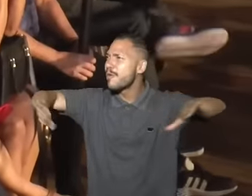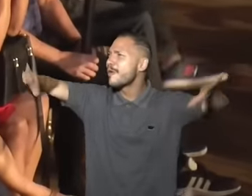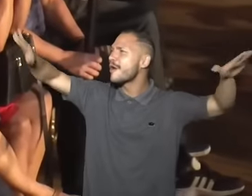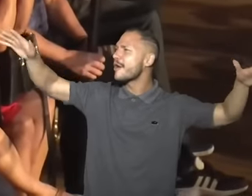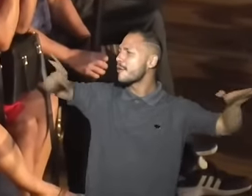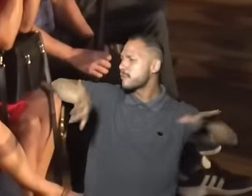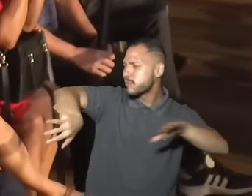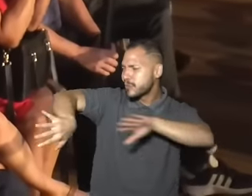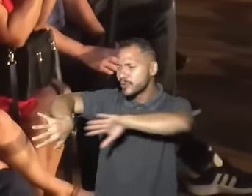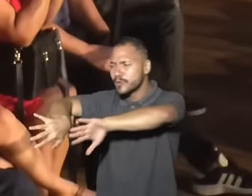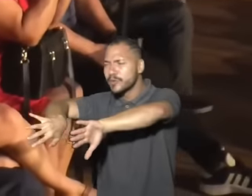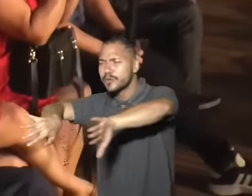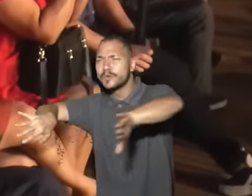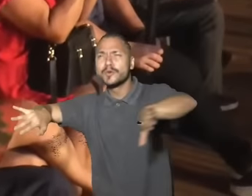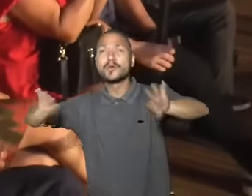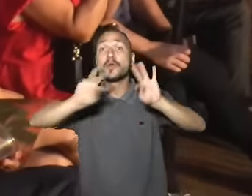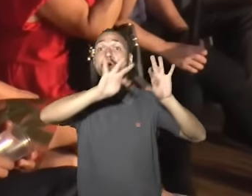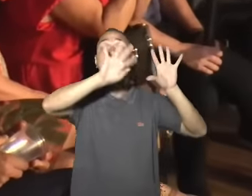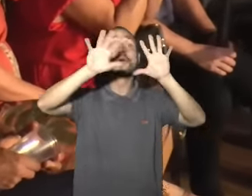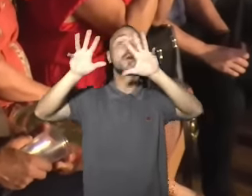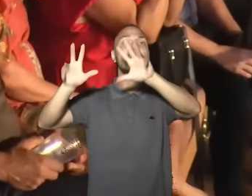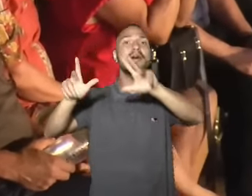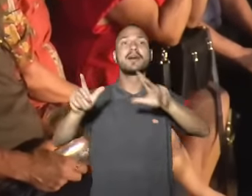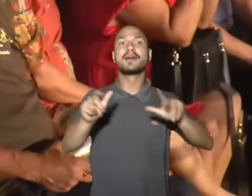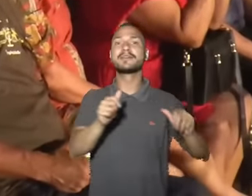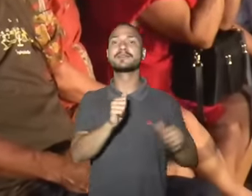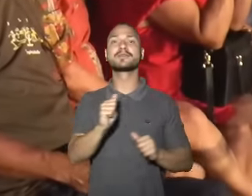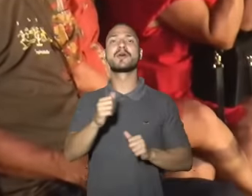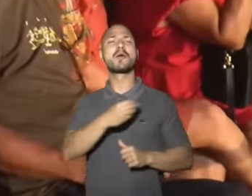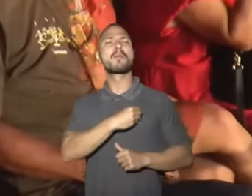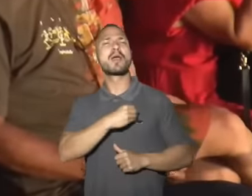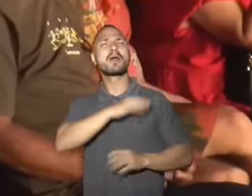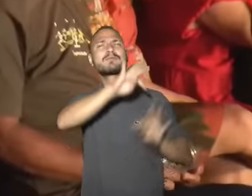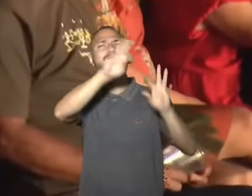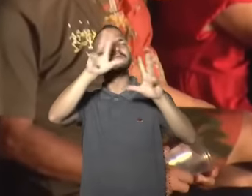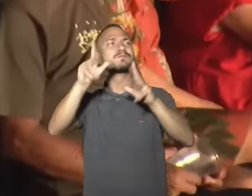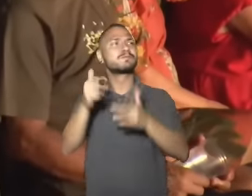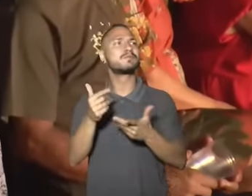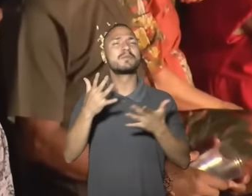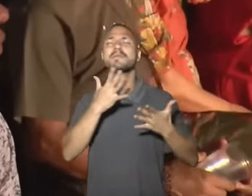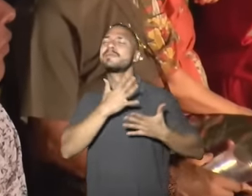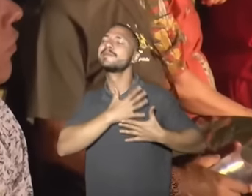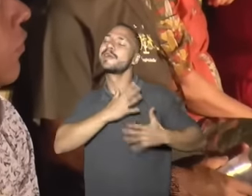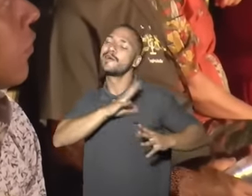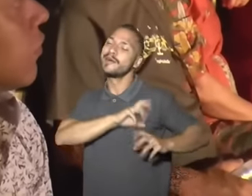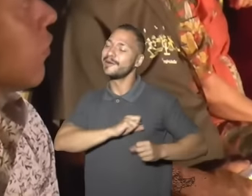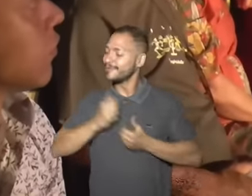montanhas com todo cuidado, meu amor.